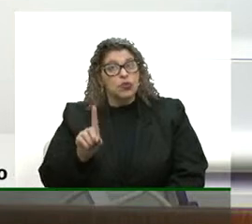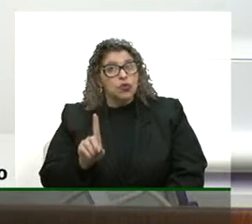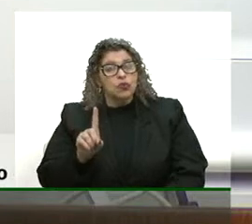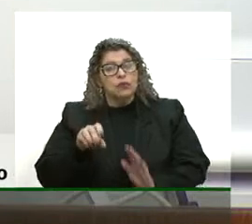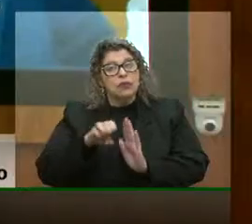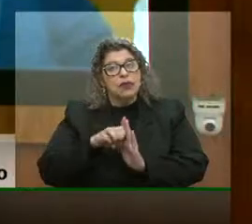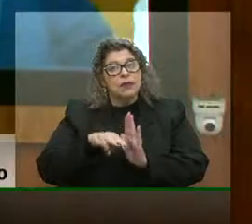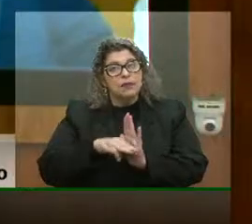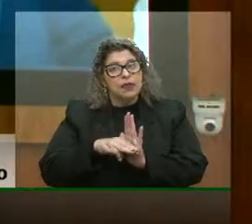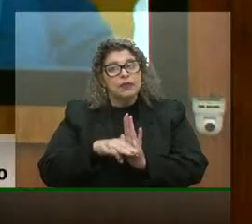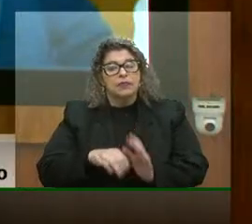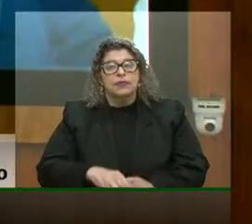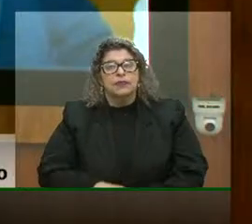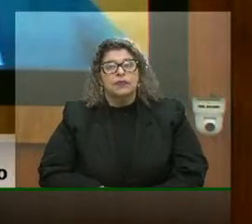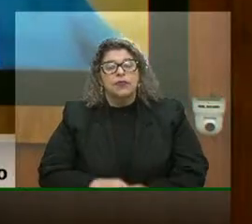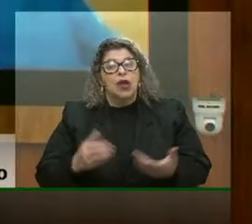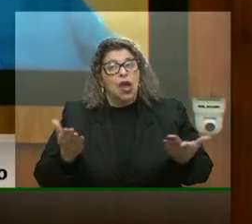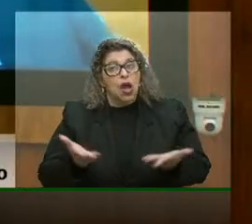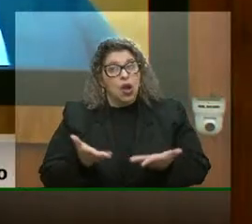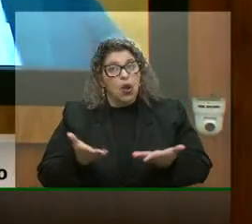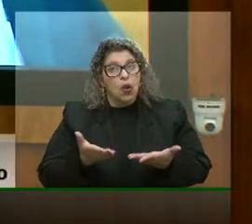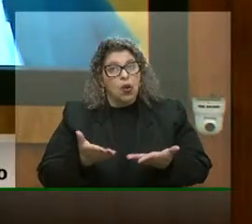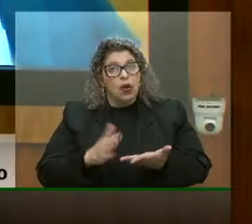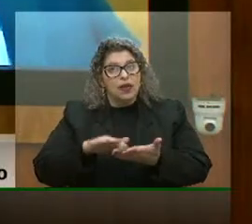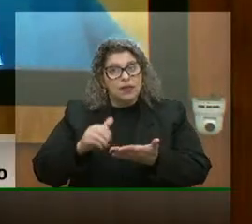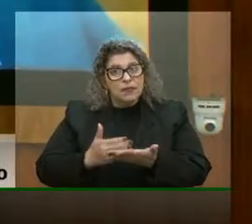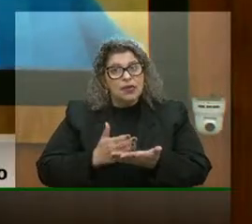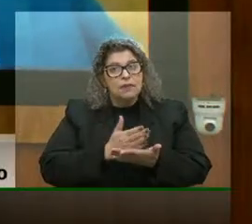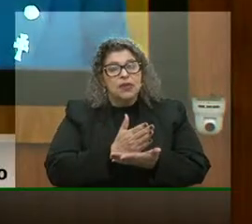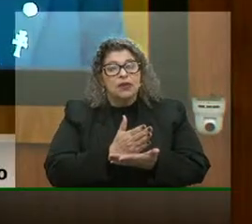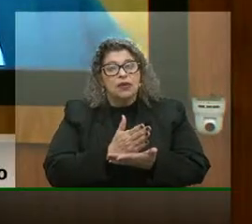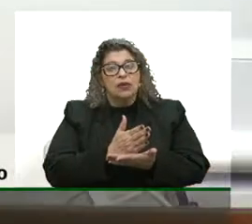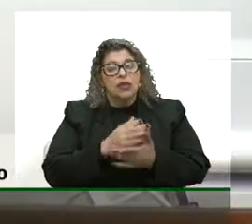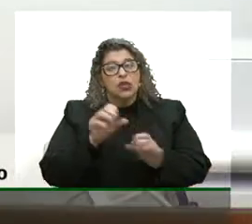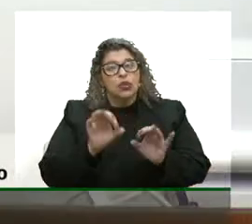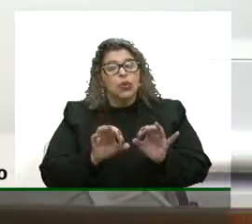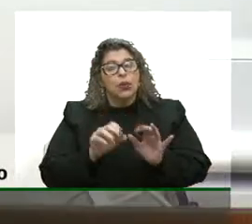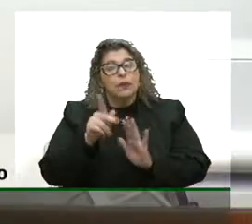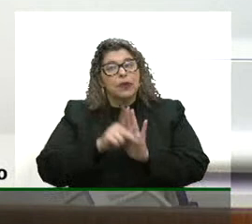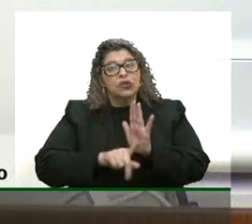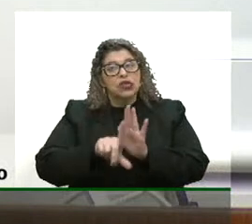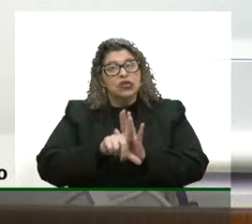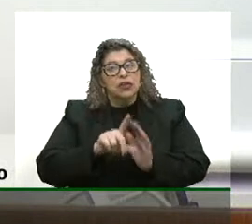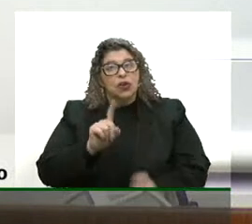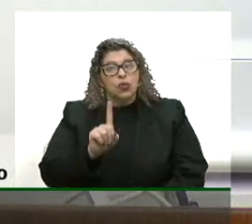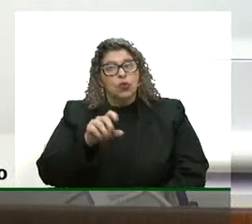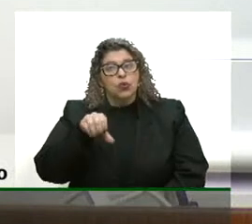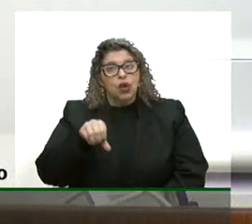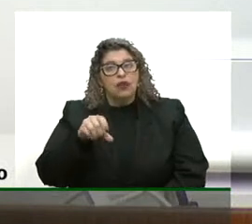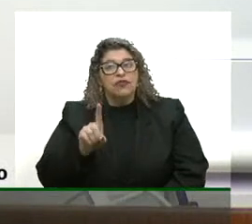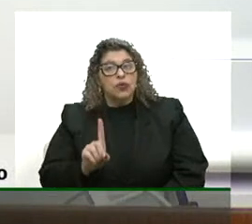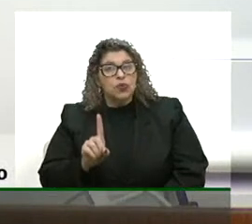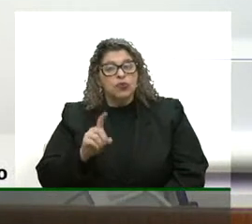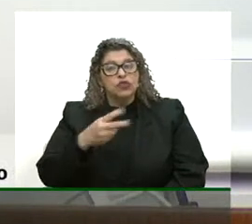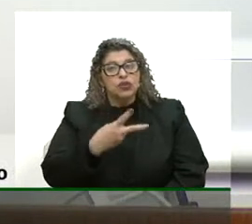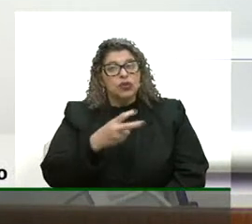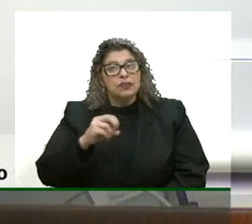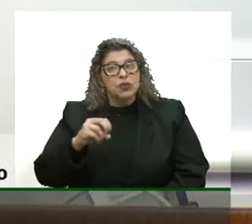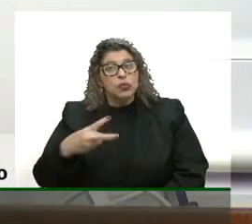Obrigado, colega deputado. Passamos agora ao encaminhamento do projeto de lei